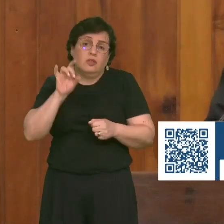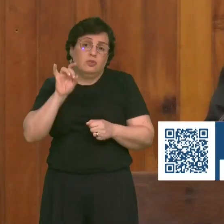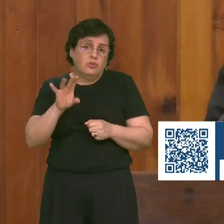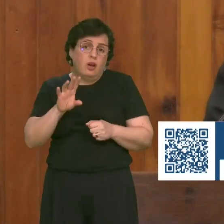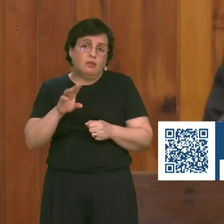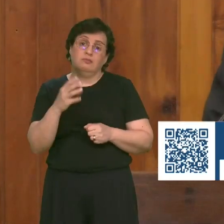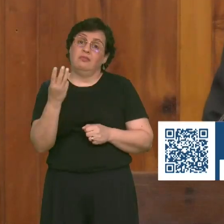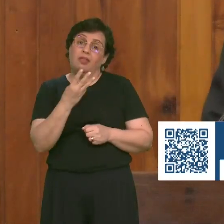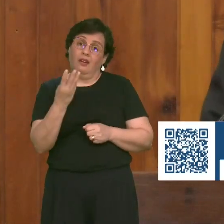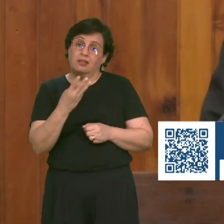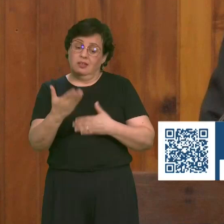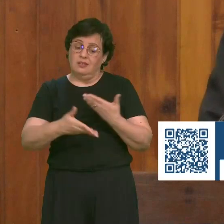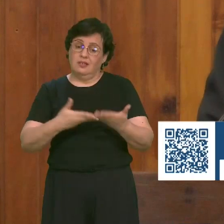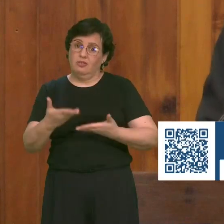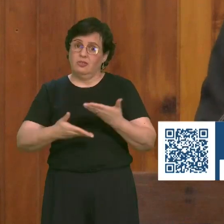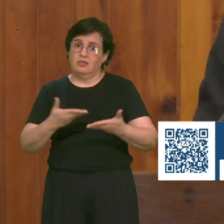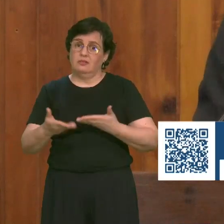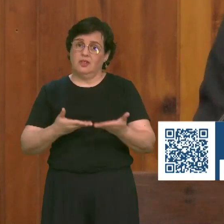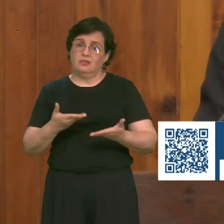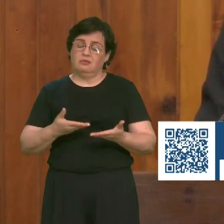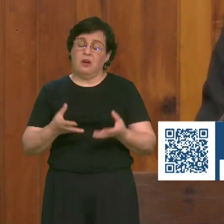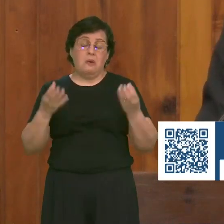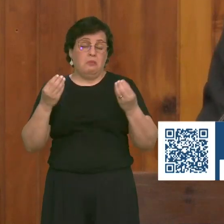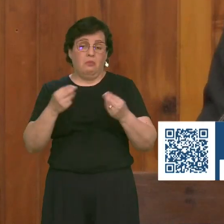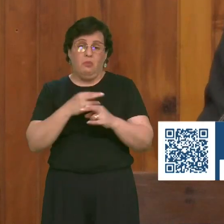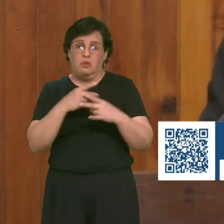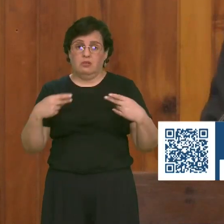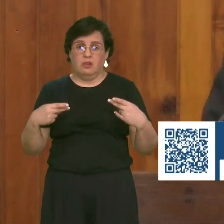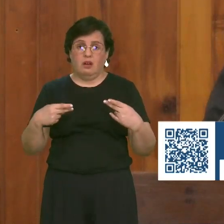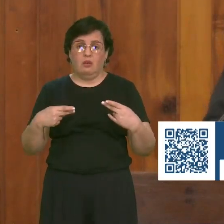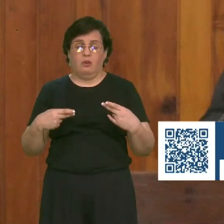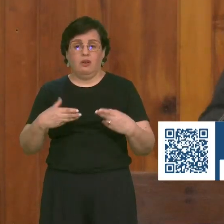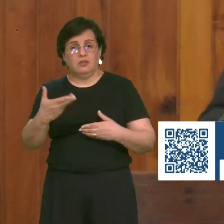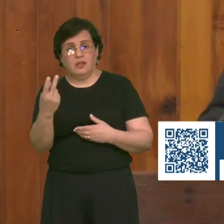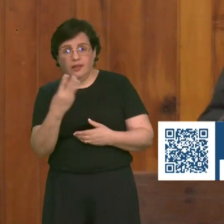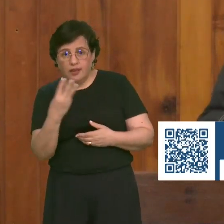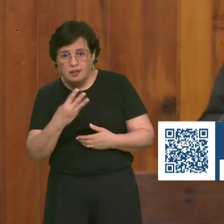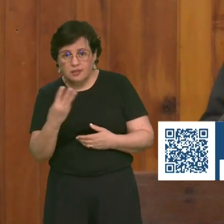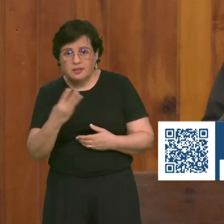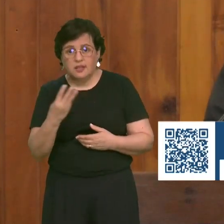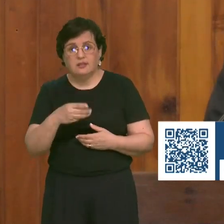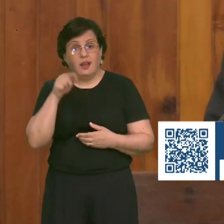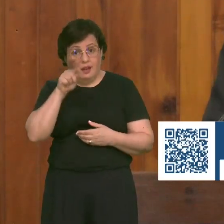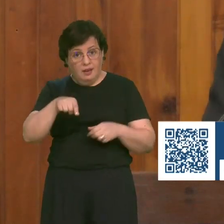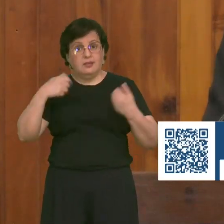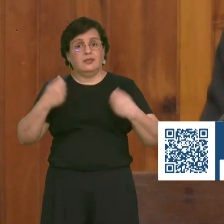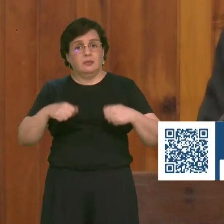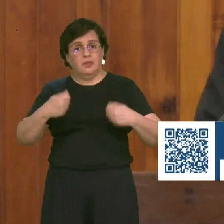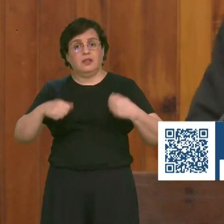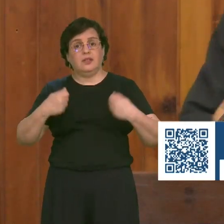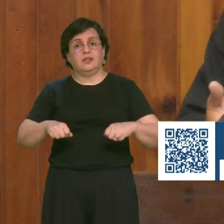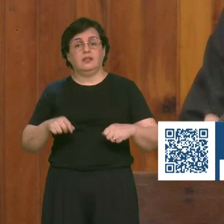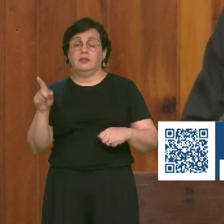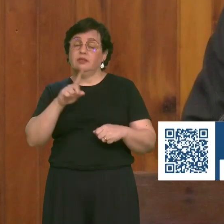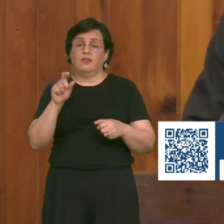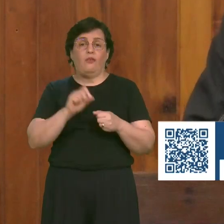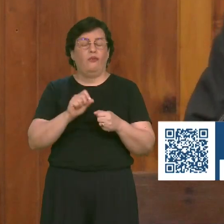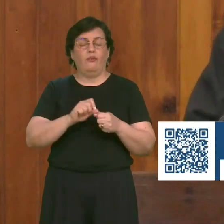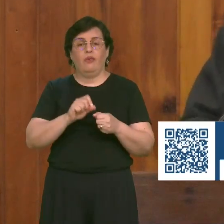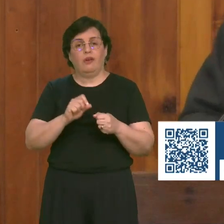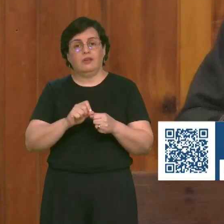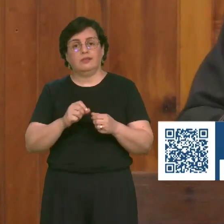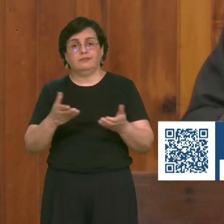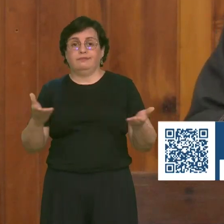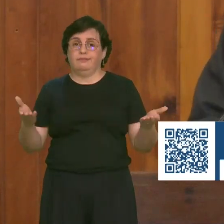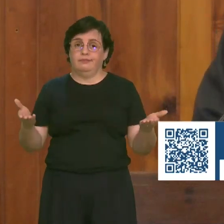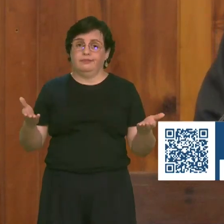terceirizar o serviço tanta coisa sendo terceirizada é esse que tem que tem que ser terceirizado não faz o serviço